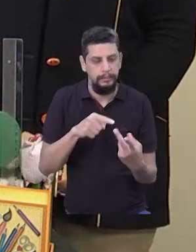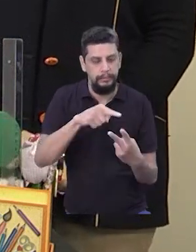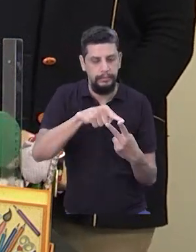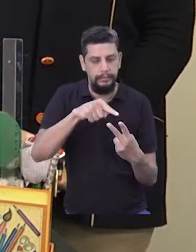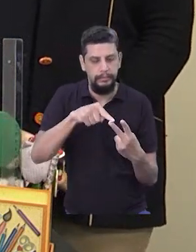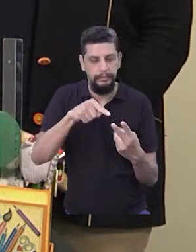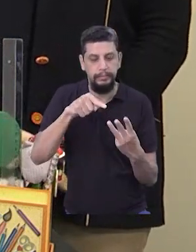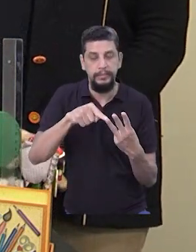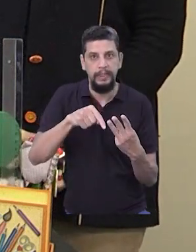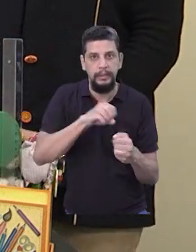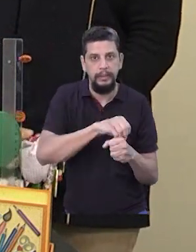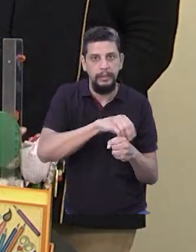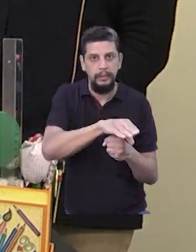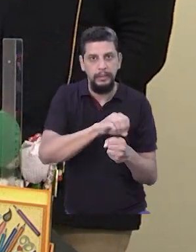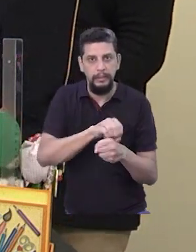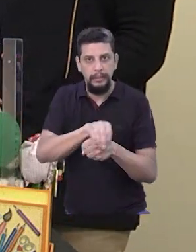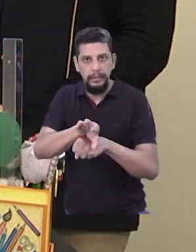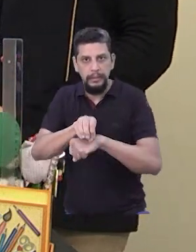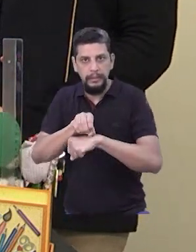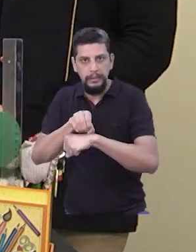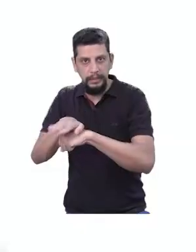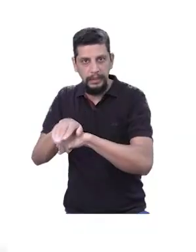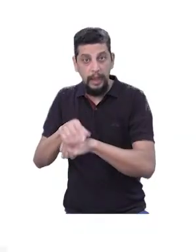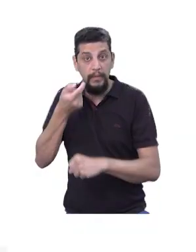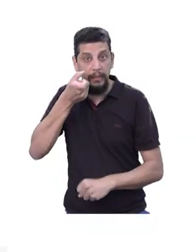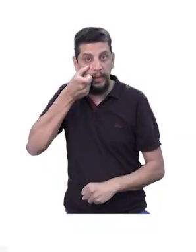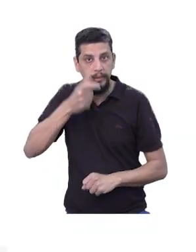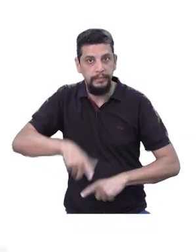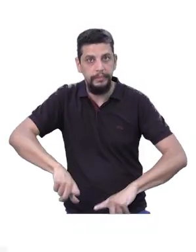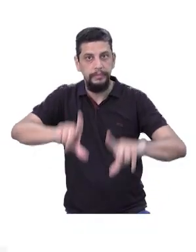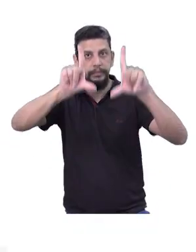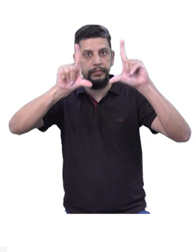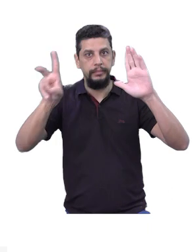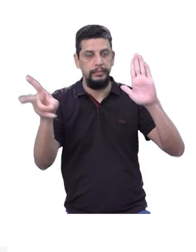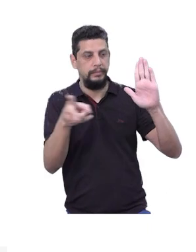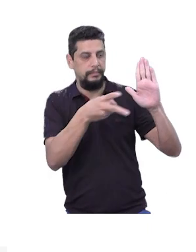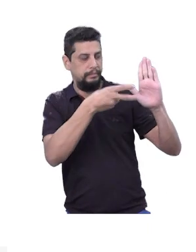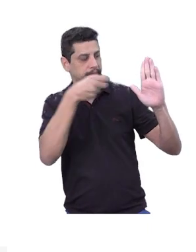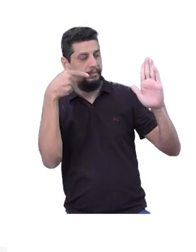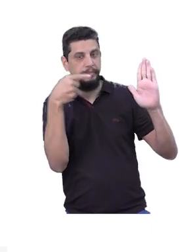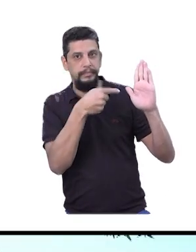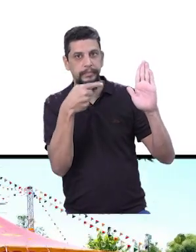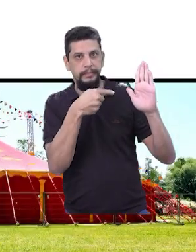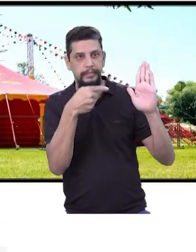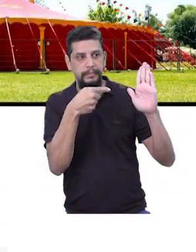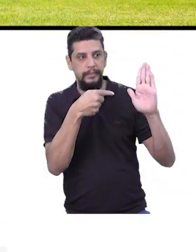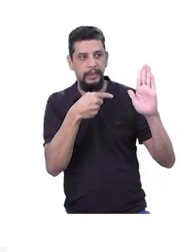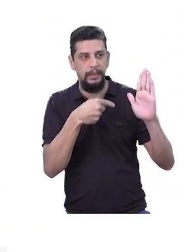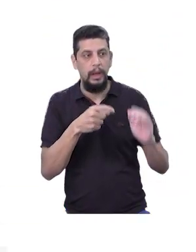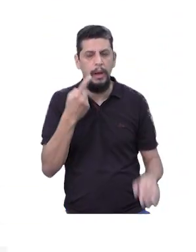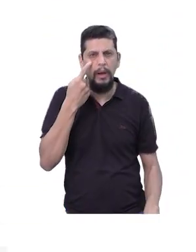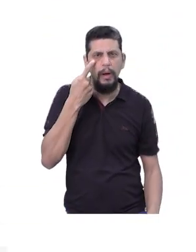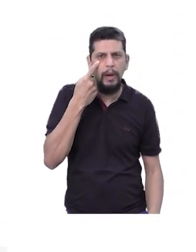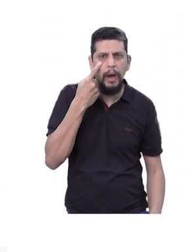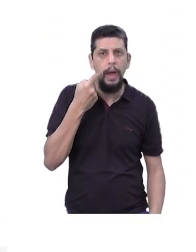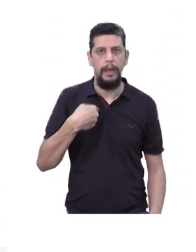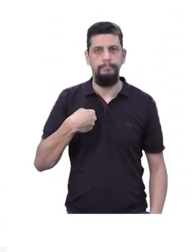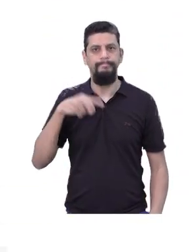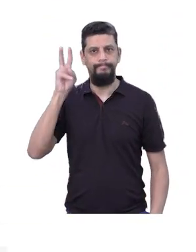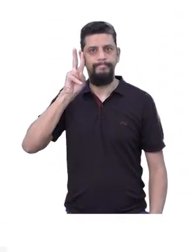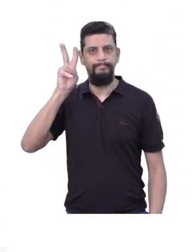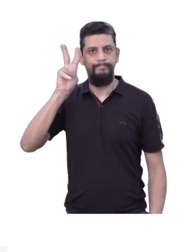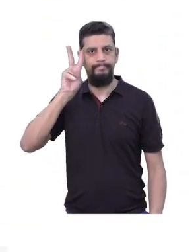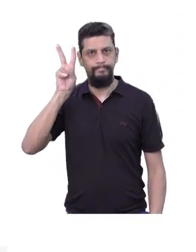3 pistas. Vamos lá? Vamos. Vamos olhar lá na tela, né? Vamos olhar lá na tela. Então, vamos lá. Olha,